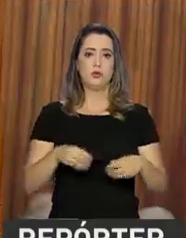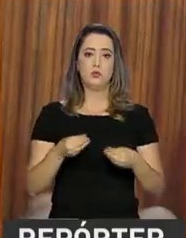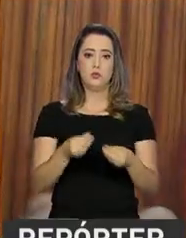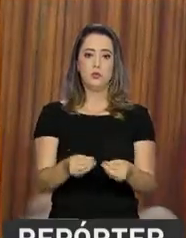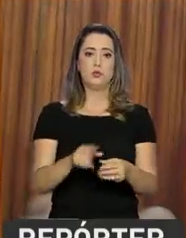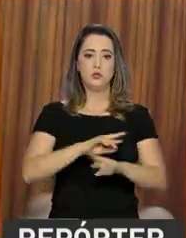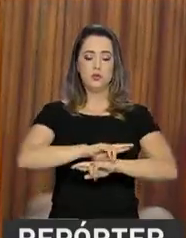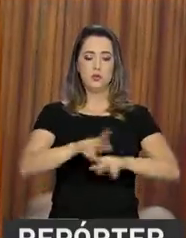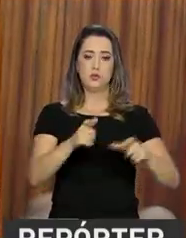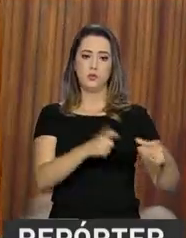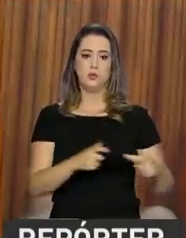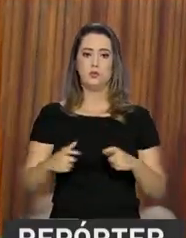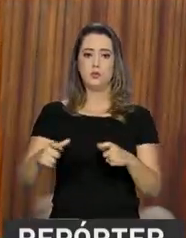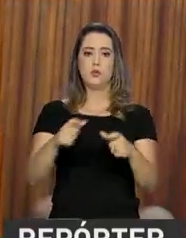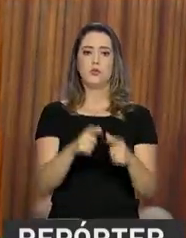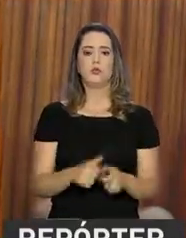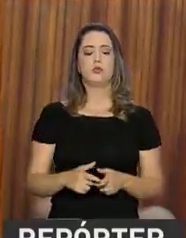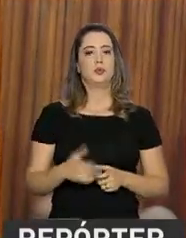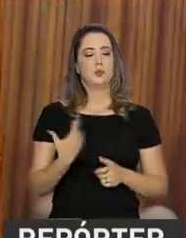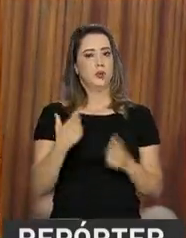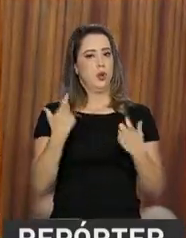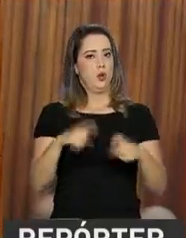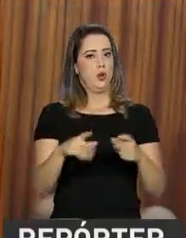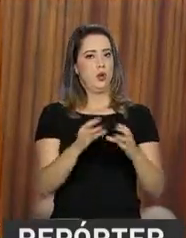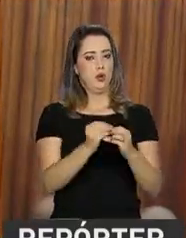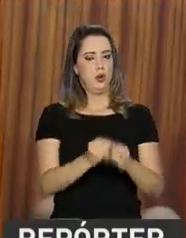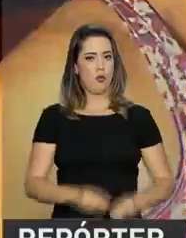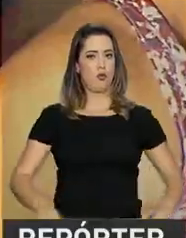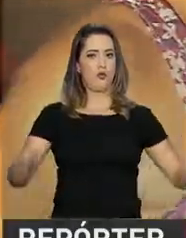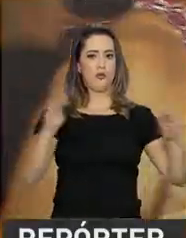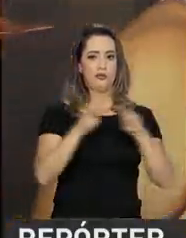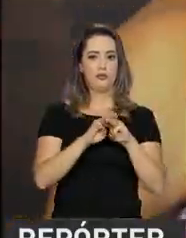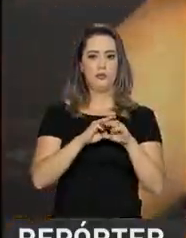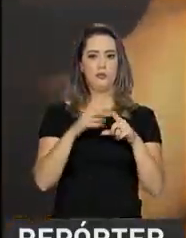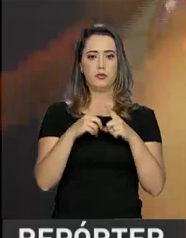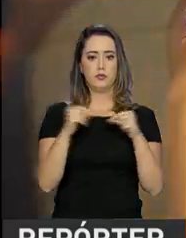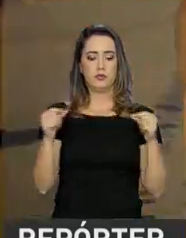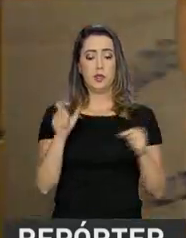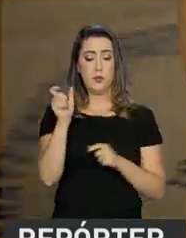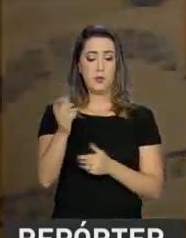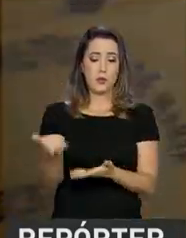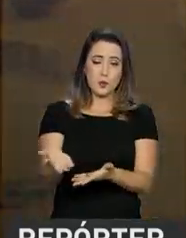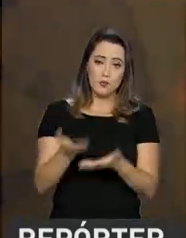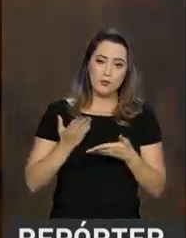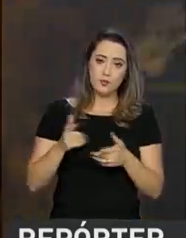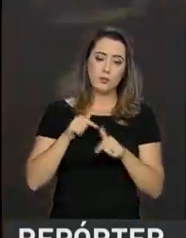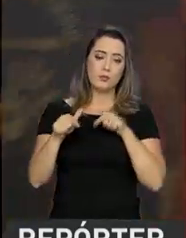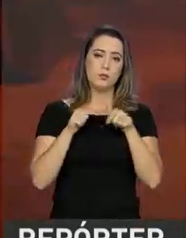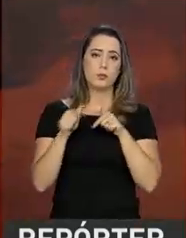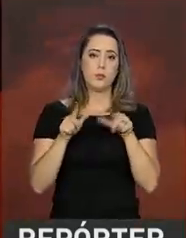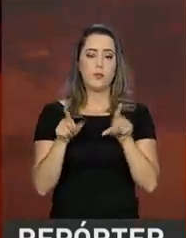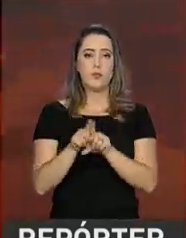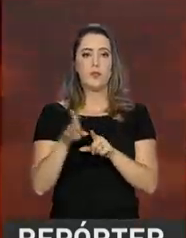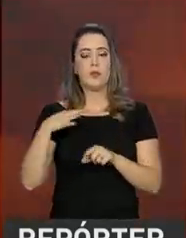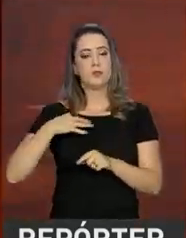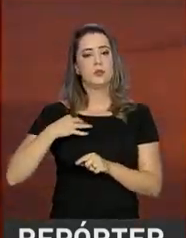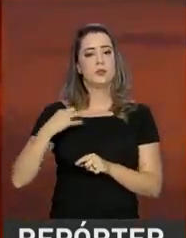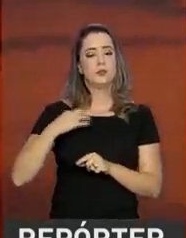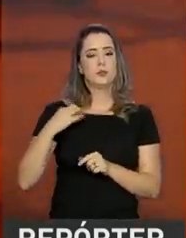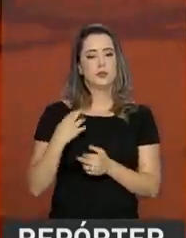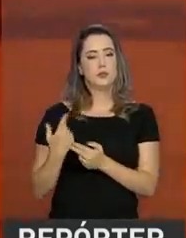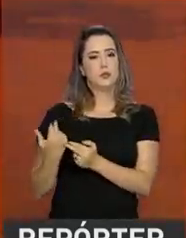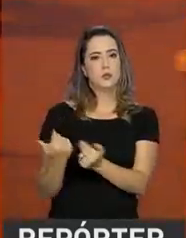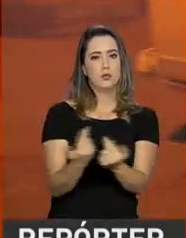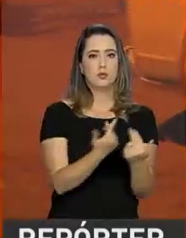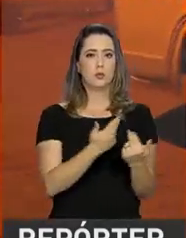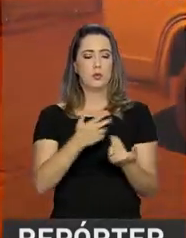várias autarquias na sede das nações unidas aqui em brasília e quem é beneficiado pelas ações de voluntários como os da